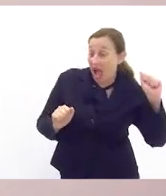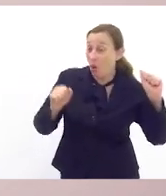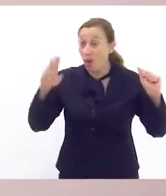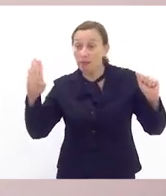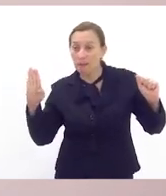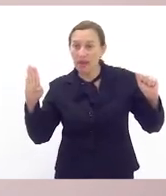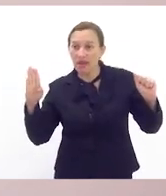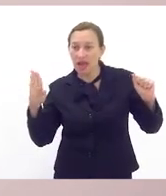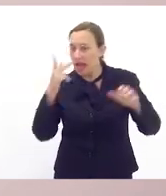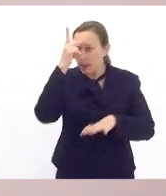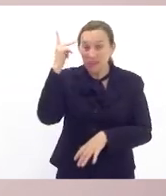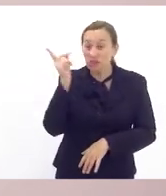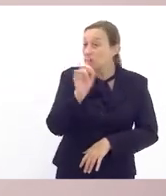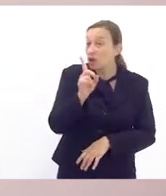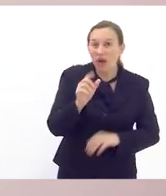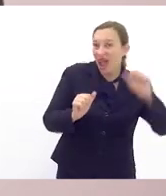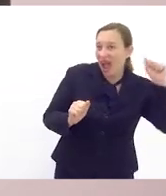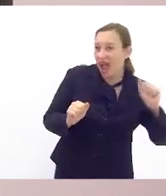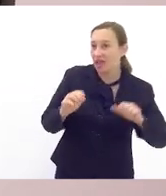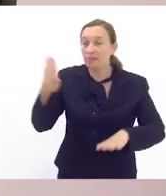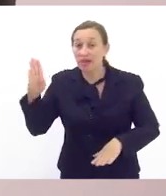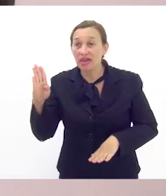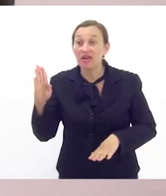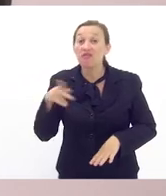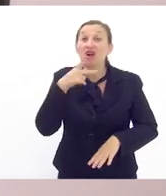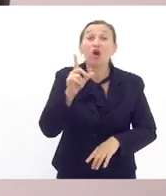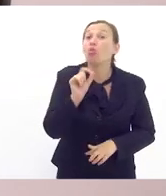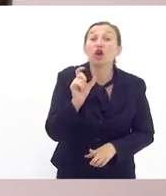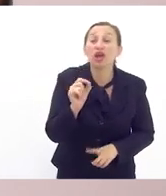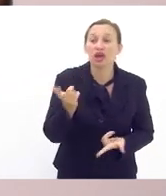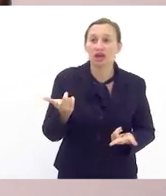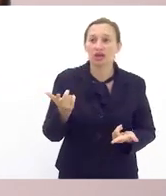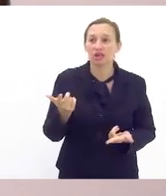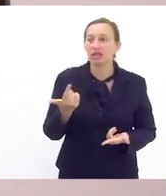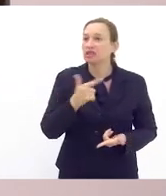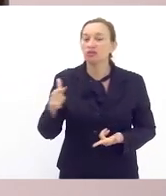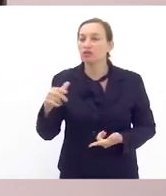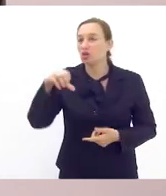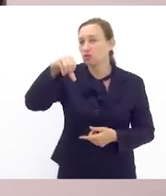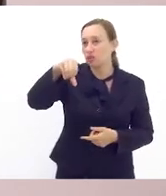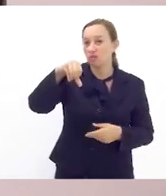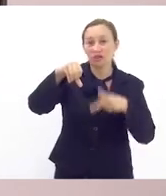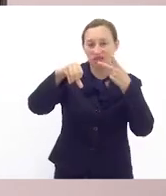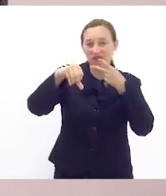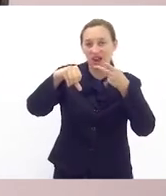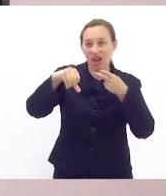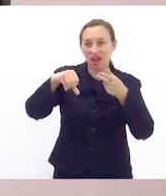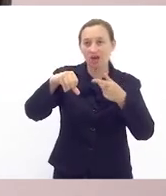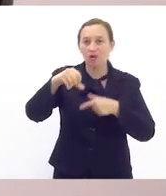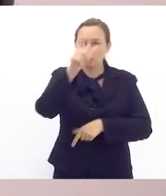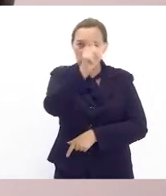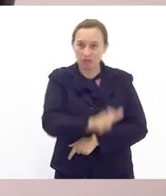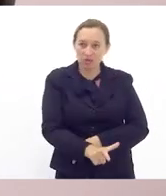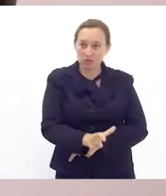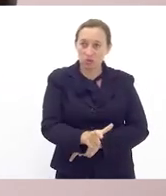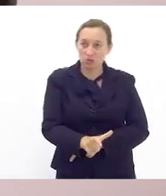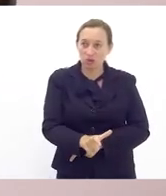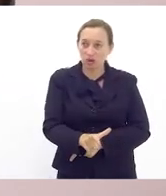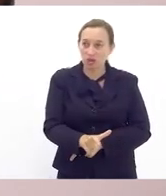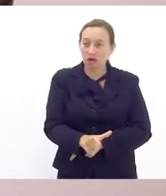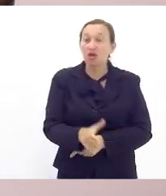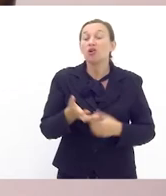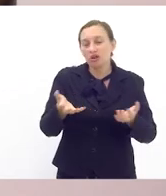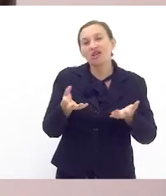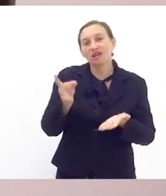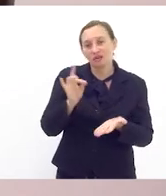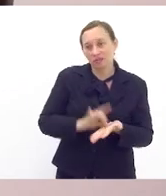é a pessoa não não é nem isso nem aquilo com quem que eu falo não tem o número 9 para você falar com uma pessoa e eu queria